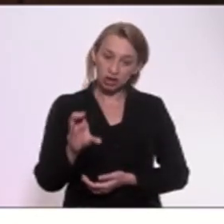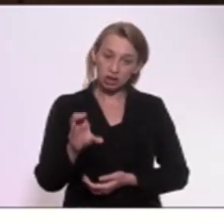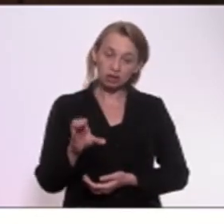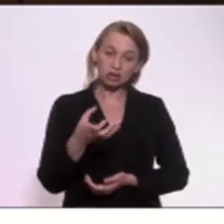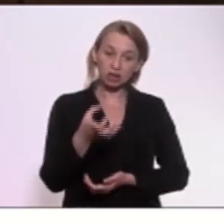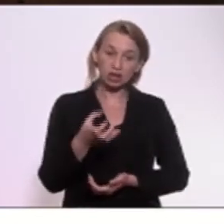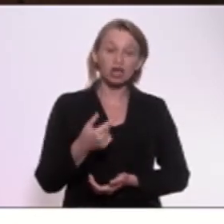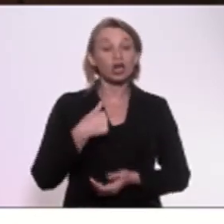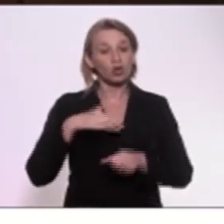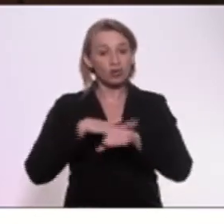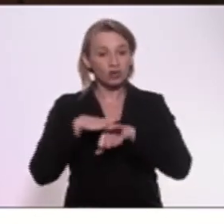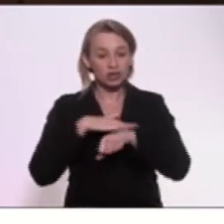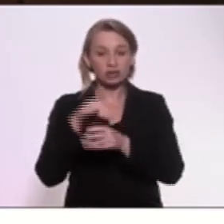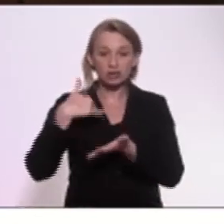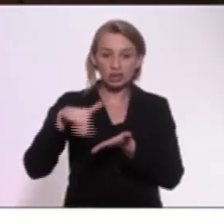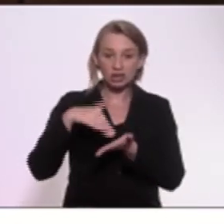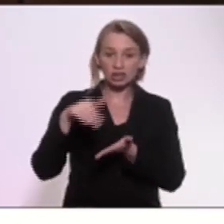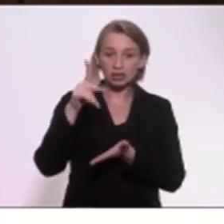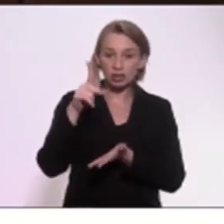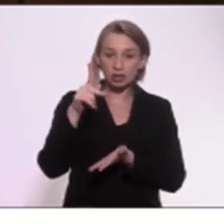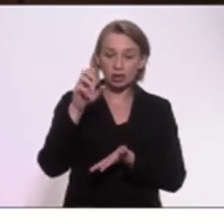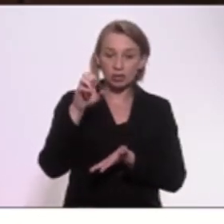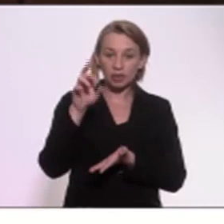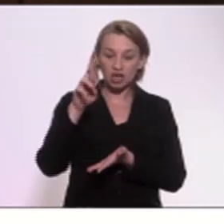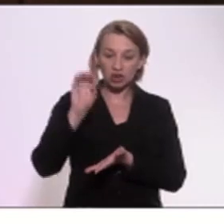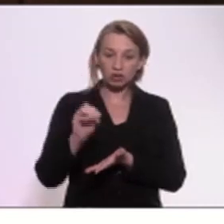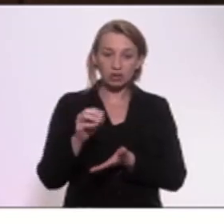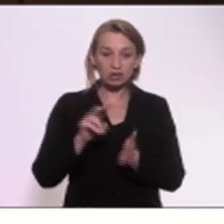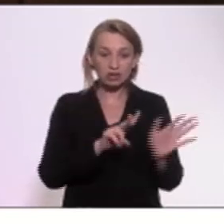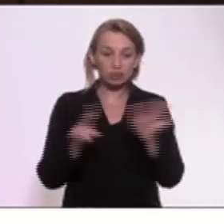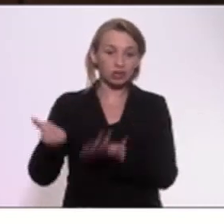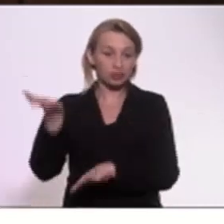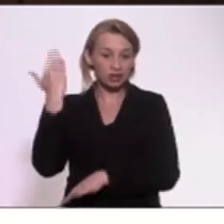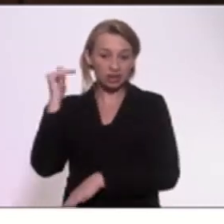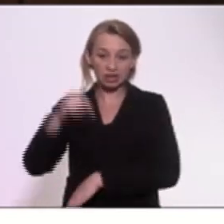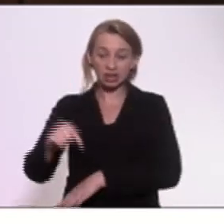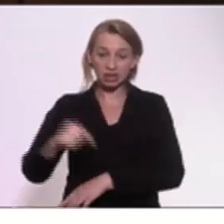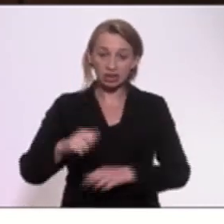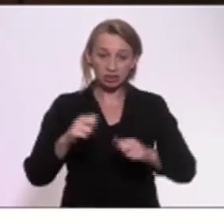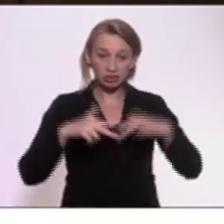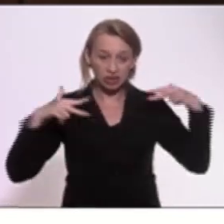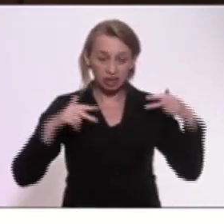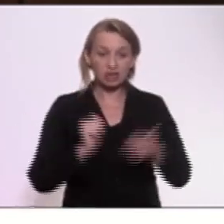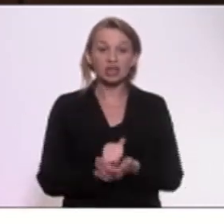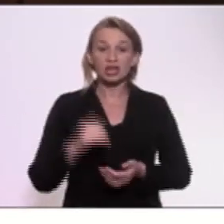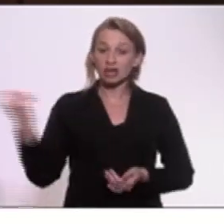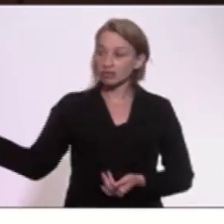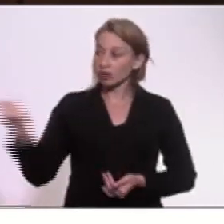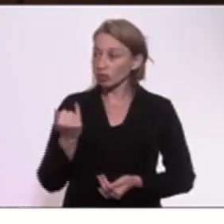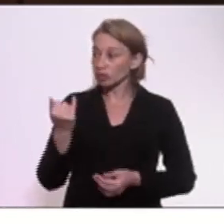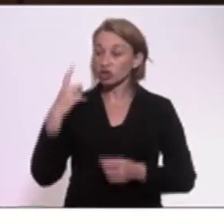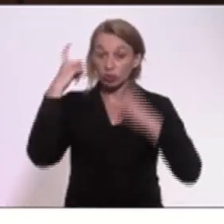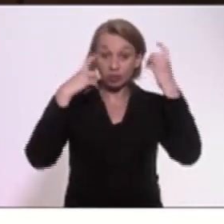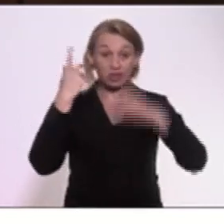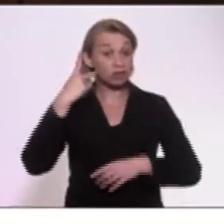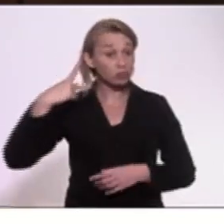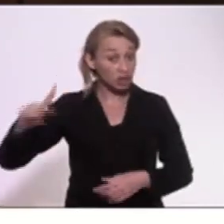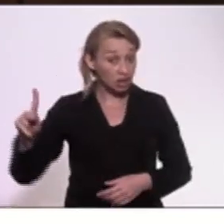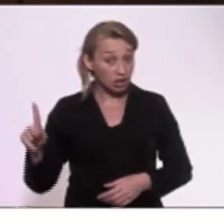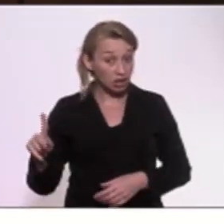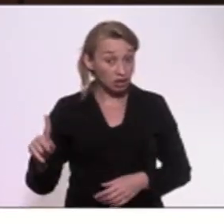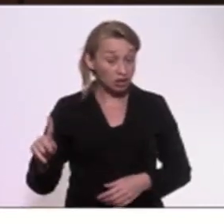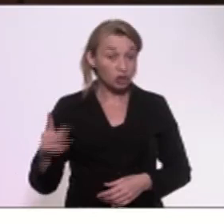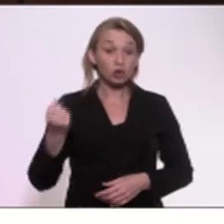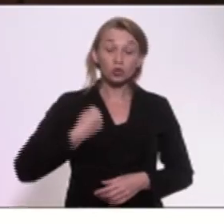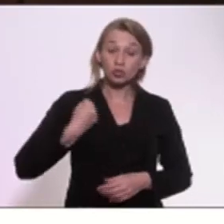Eu conversei com o secretário Pedro Fernandes na semana passada aqui em plenário. Ele me disse das preocupações dele com os altos